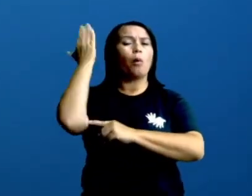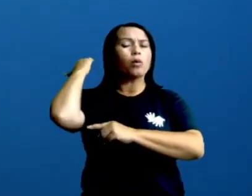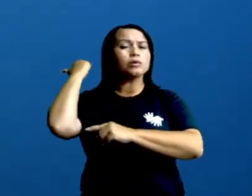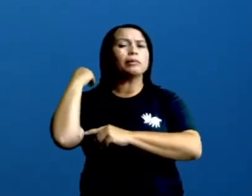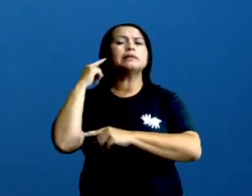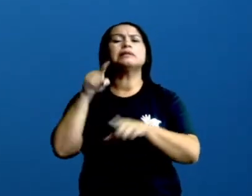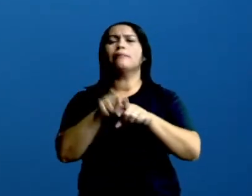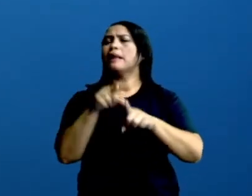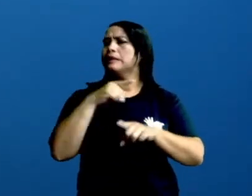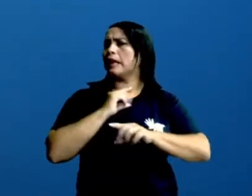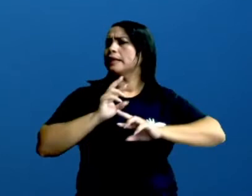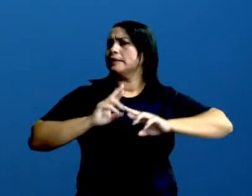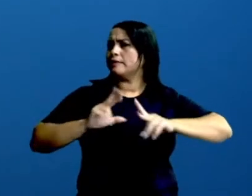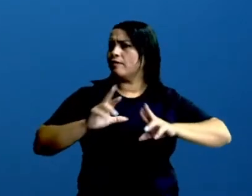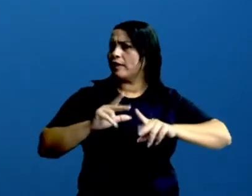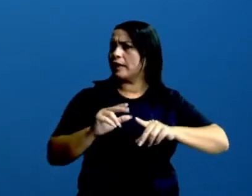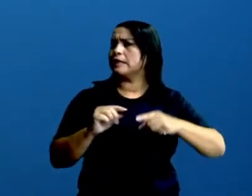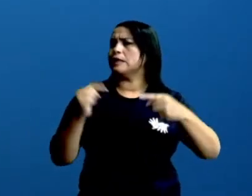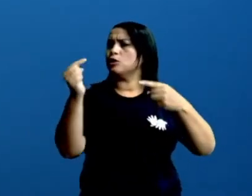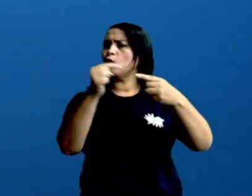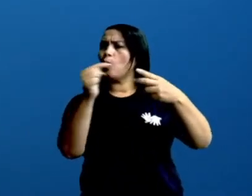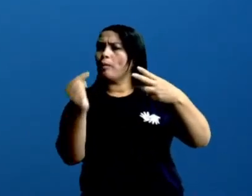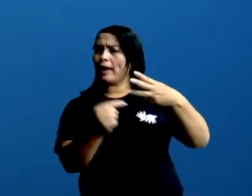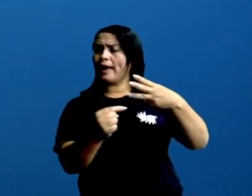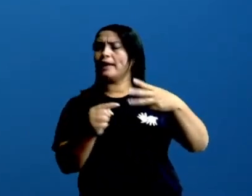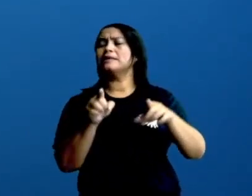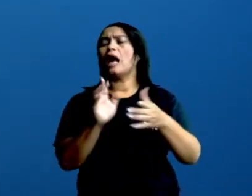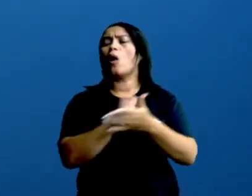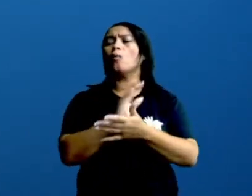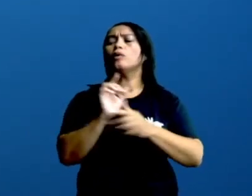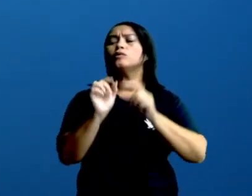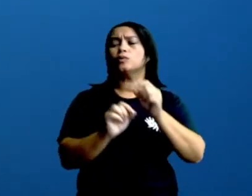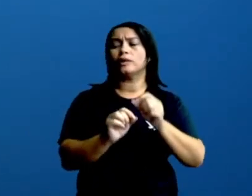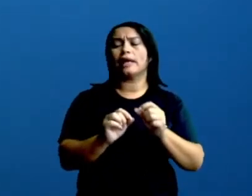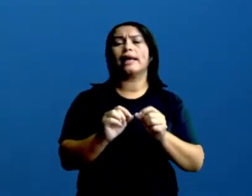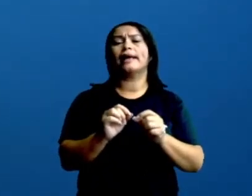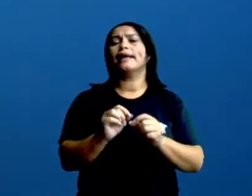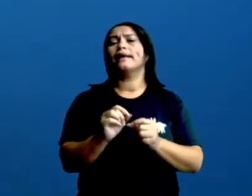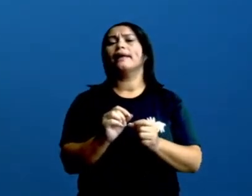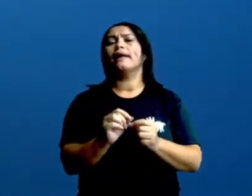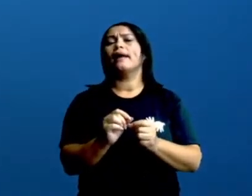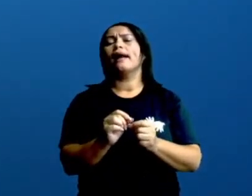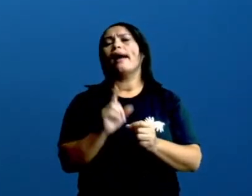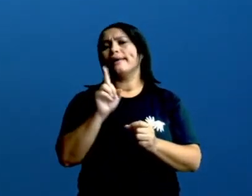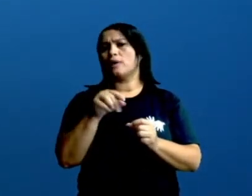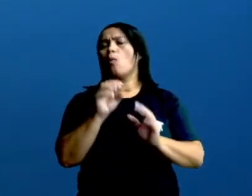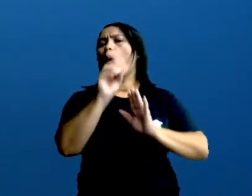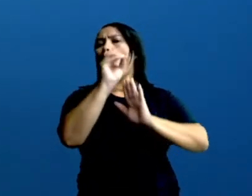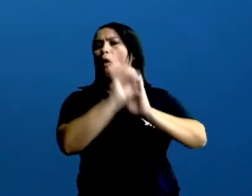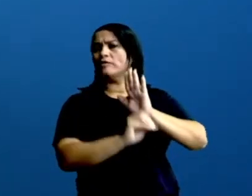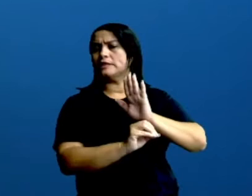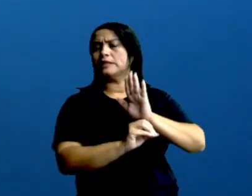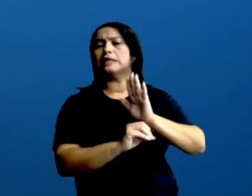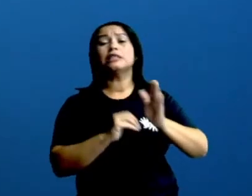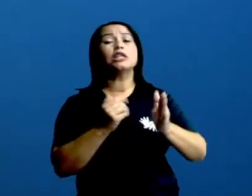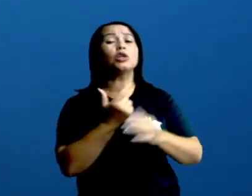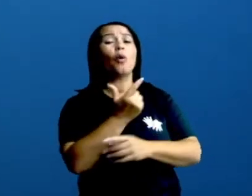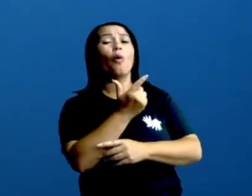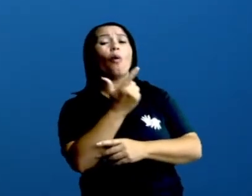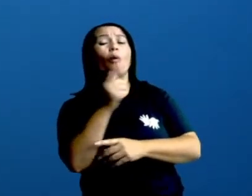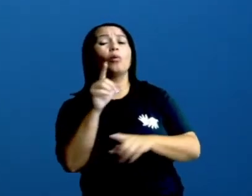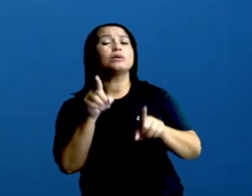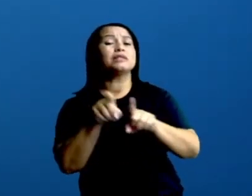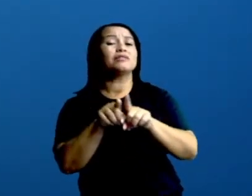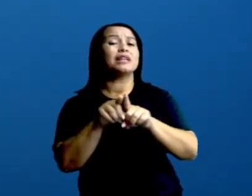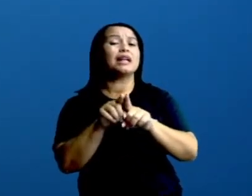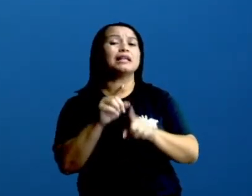também tem uma diferença entre essas fontes. Algumas dessas fontes vão ser consideradas oficiais e outras fontes vão